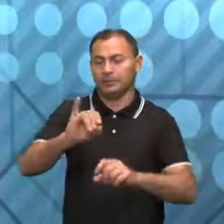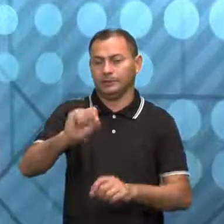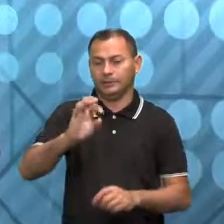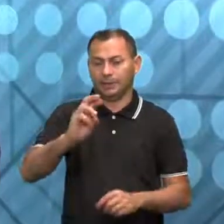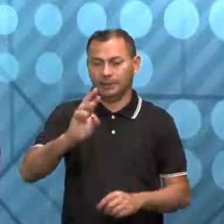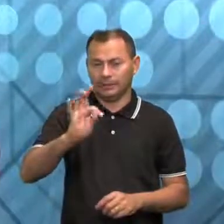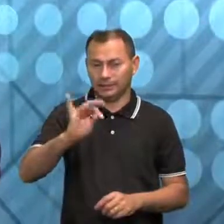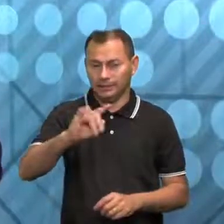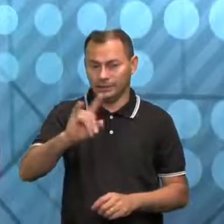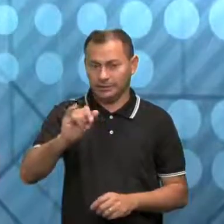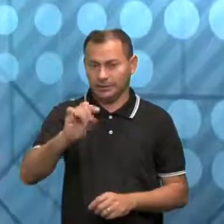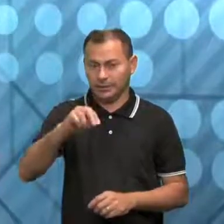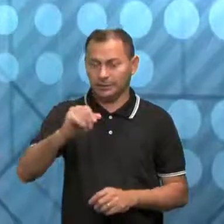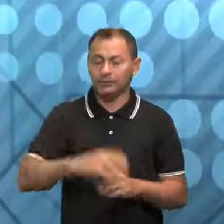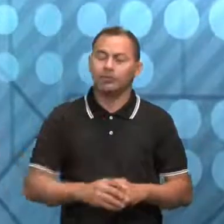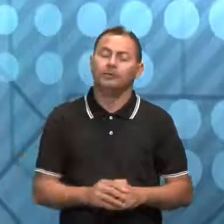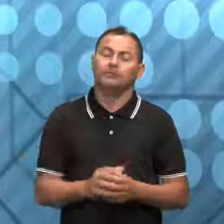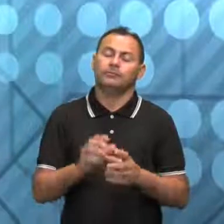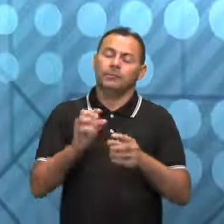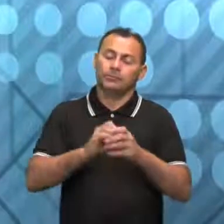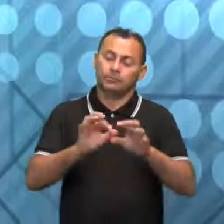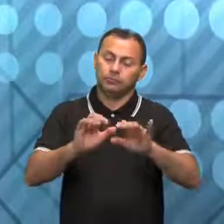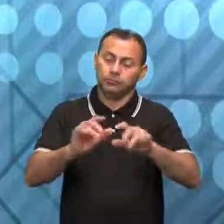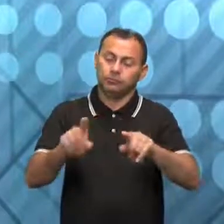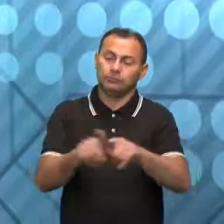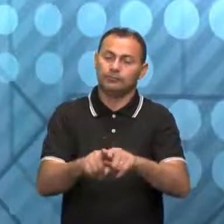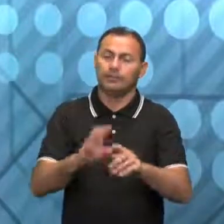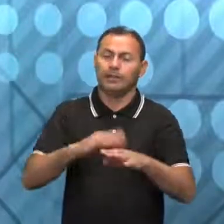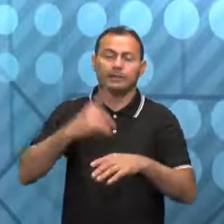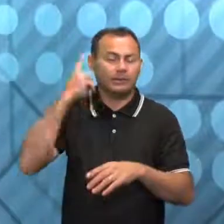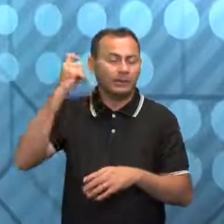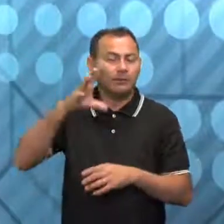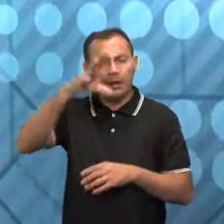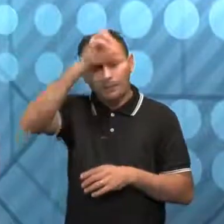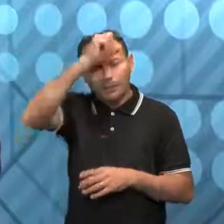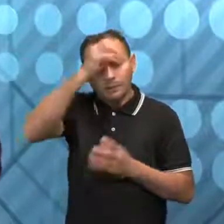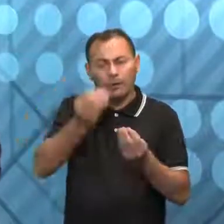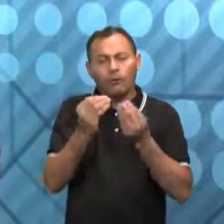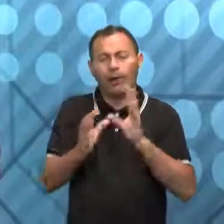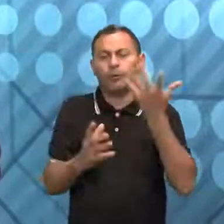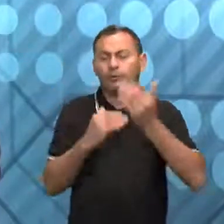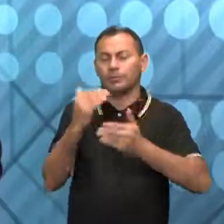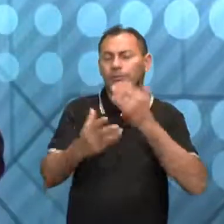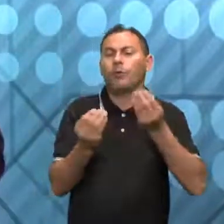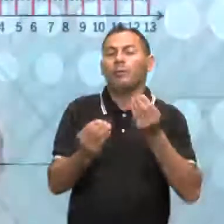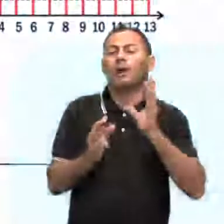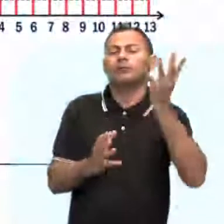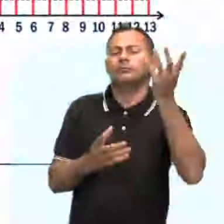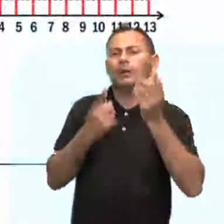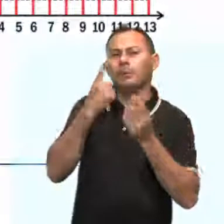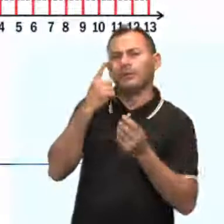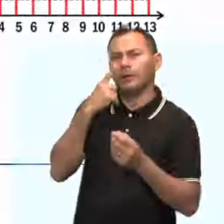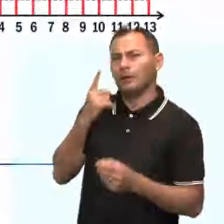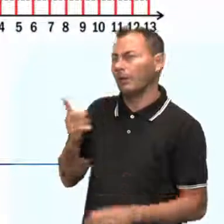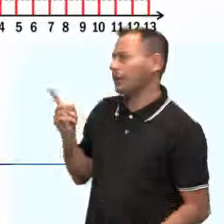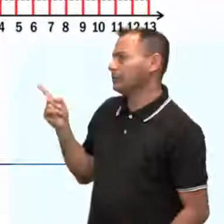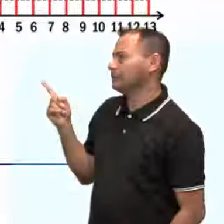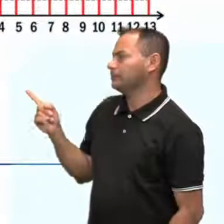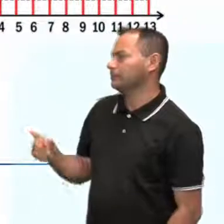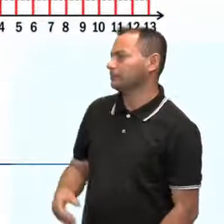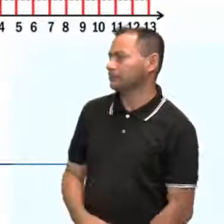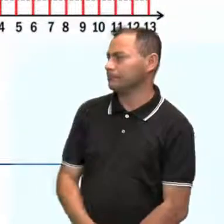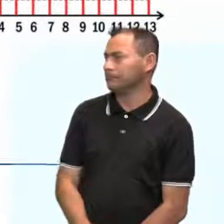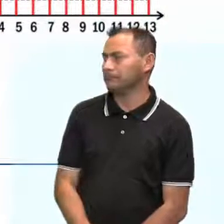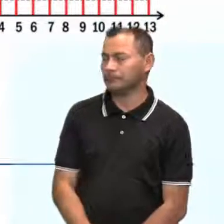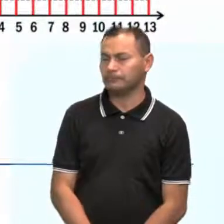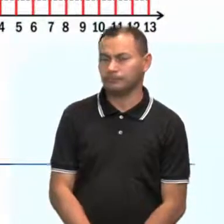consigo digitalizar, consigo manipular muito mais o sinal. Então, a gente vai aprender como que funciona esse processo. Observando aqui no slide,